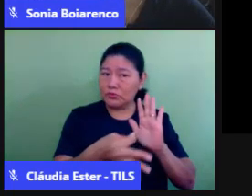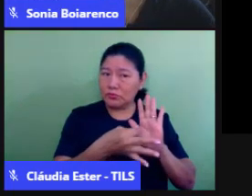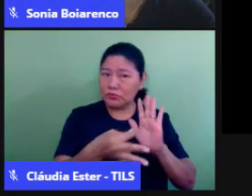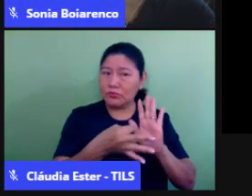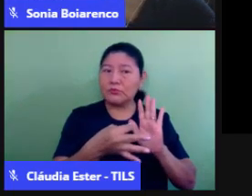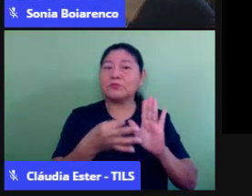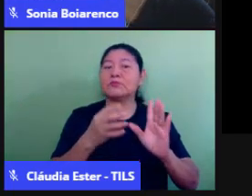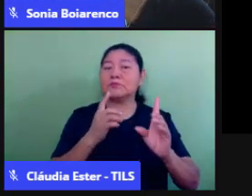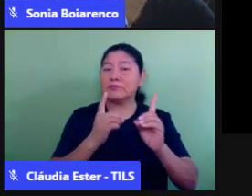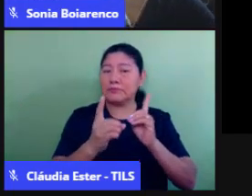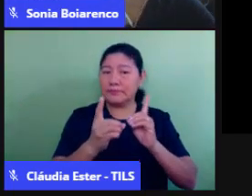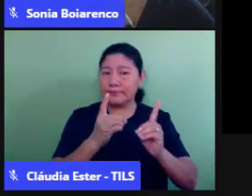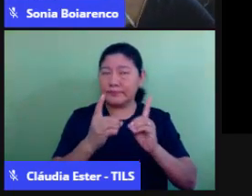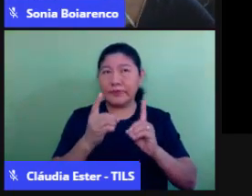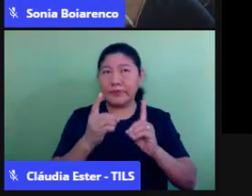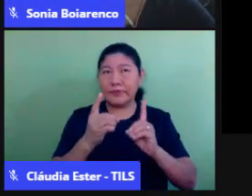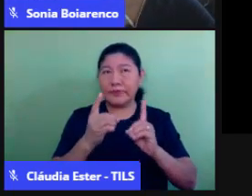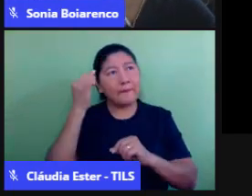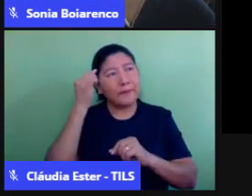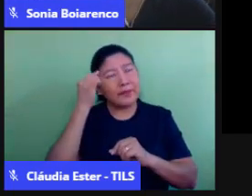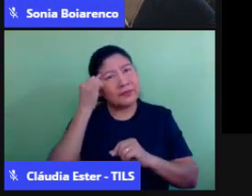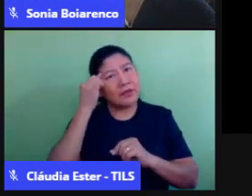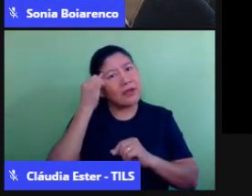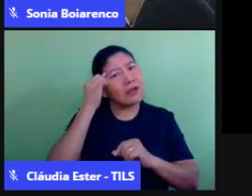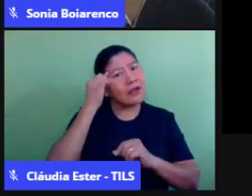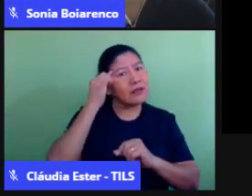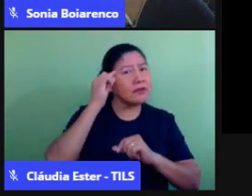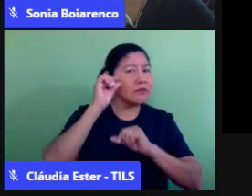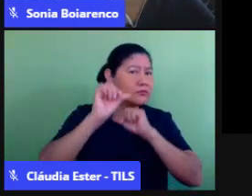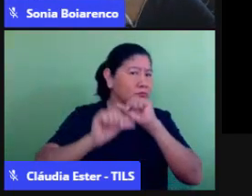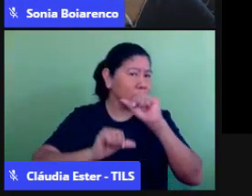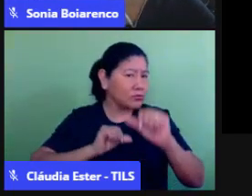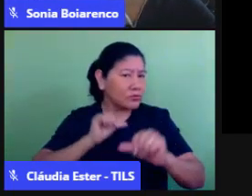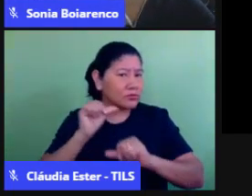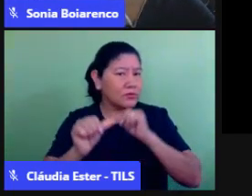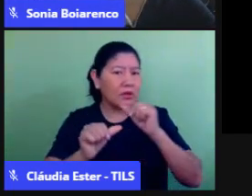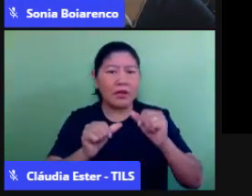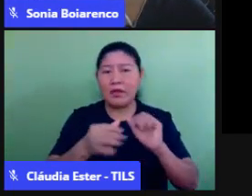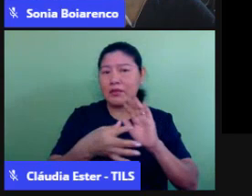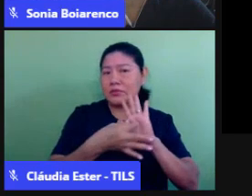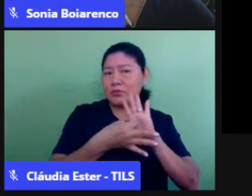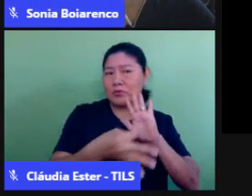serem pensadas, amadurecidas por professores dos